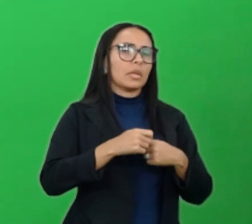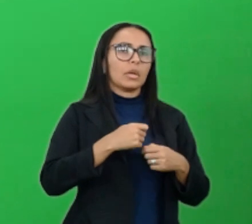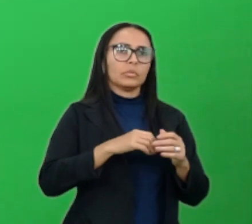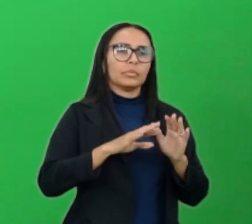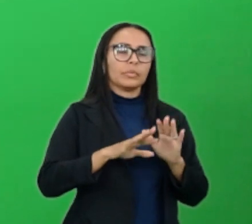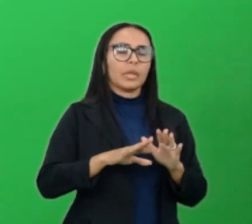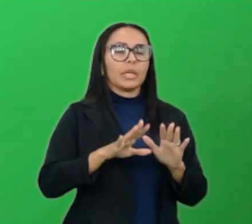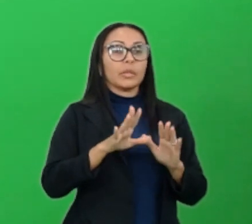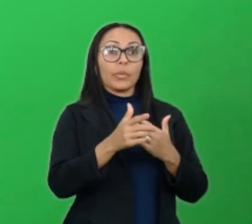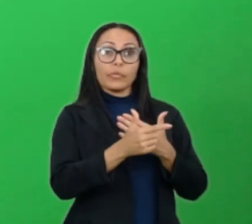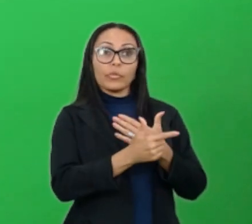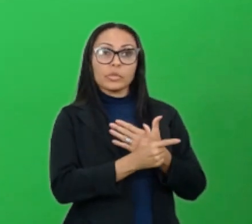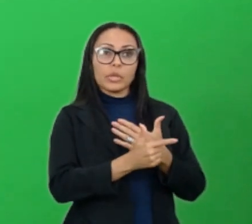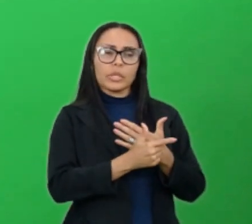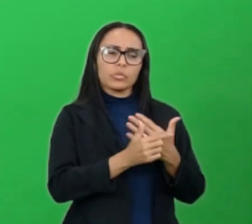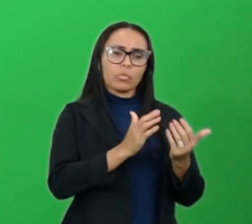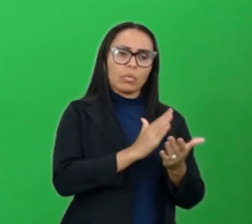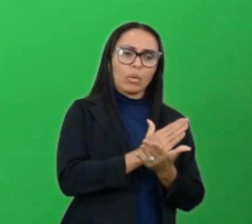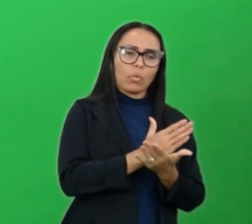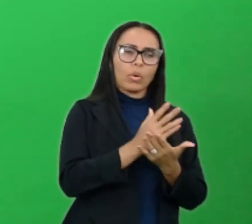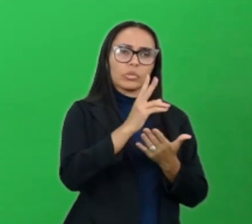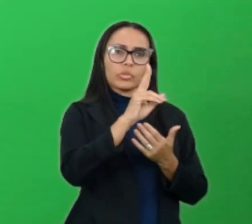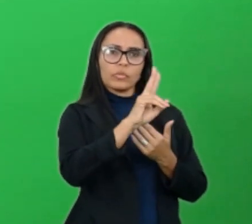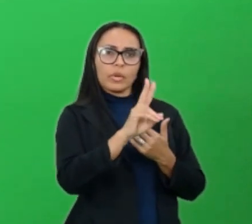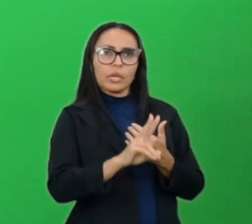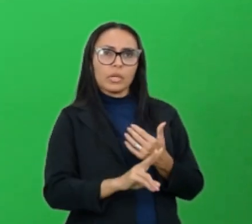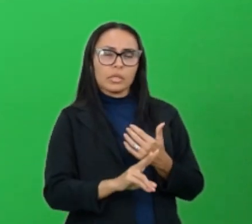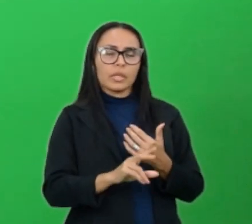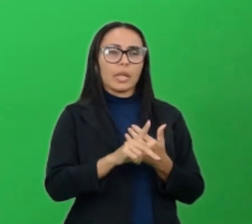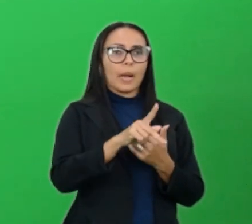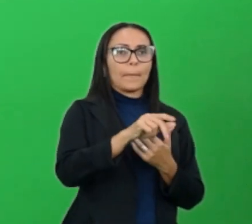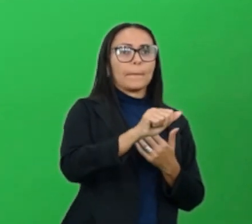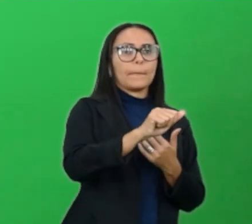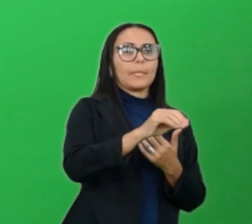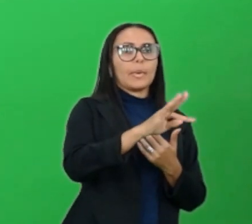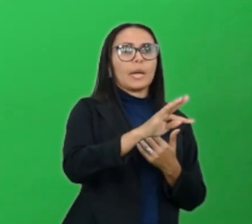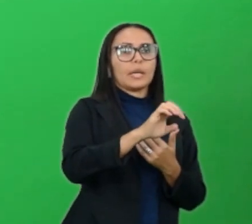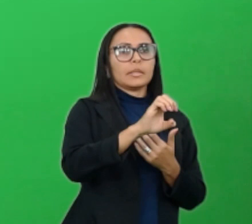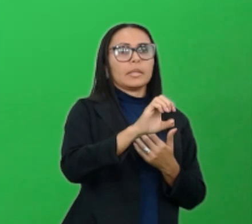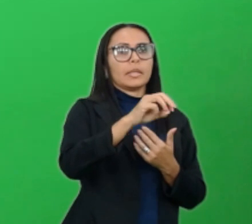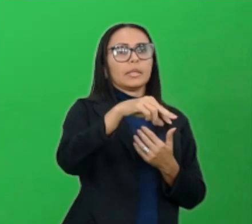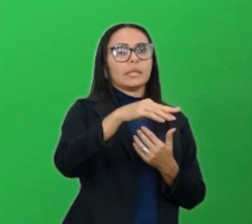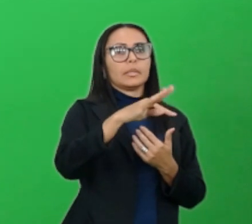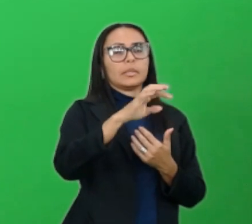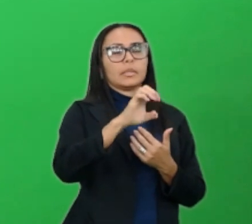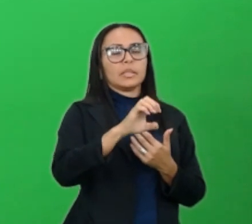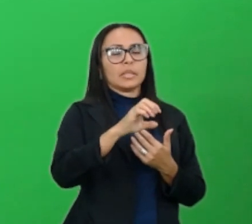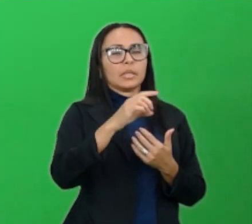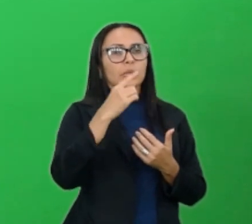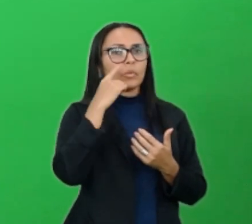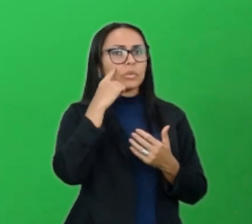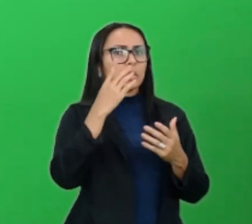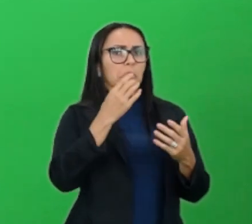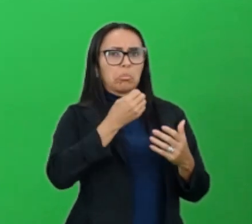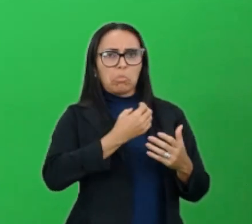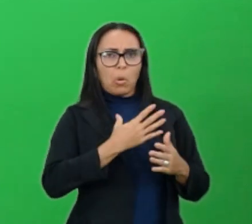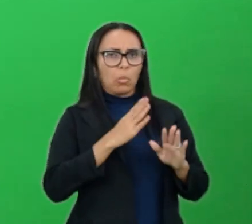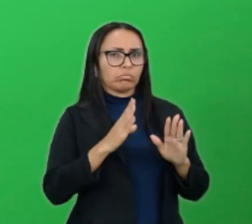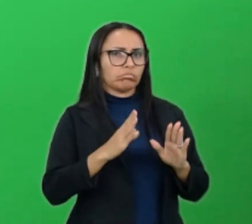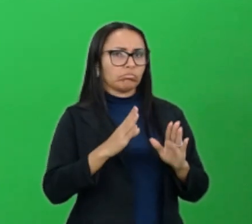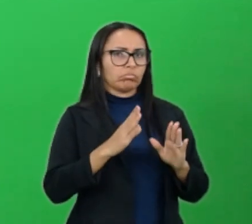muitas vezes, a patente, né, ela termina não sendo um bom indicador. Claro, isso depende do